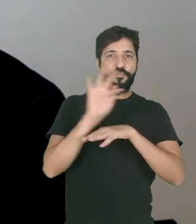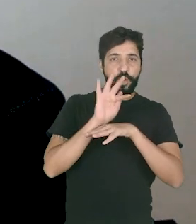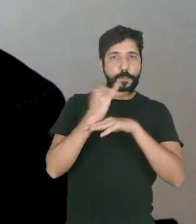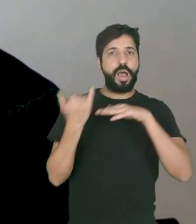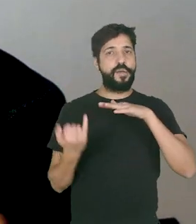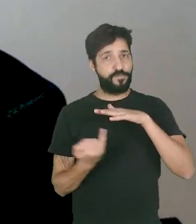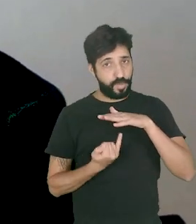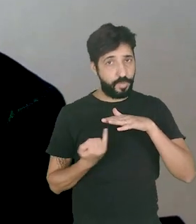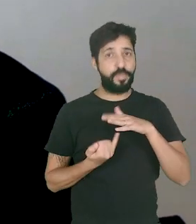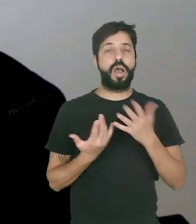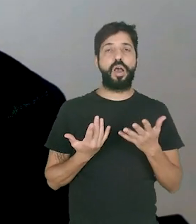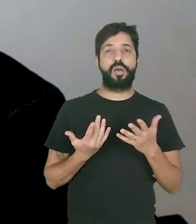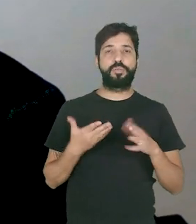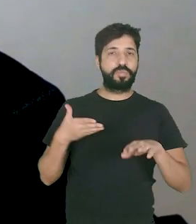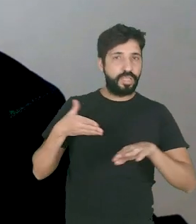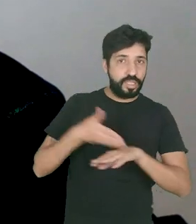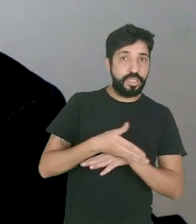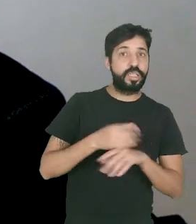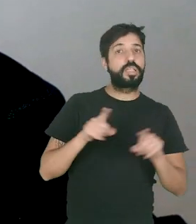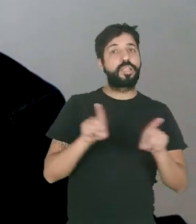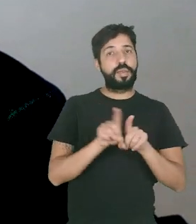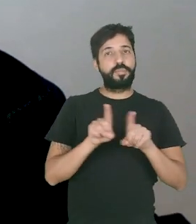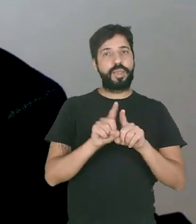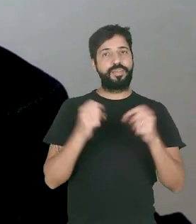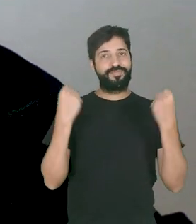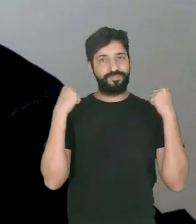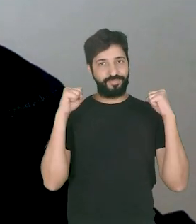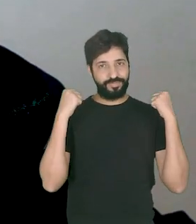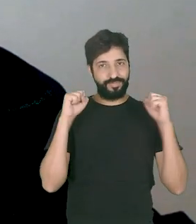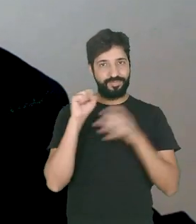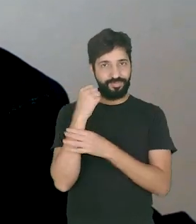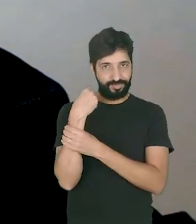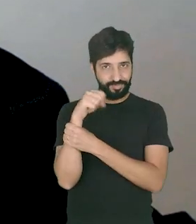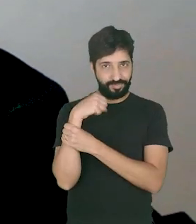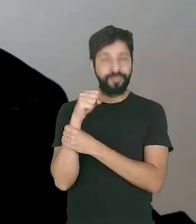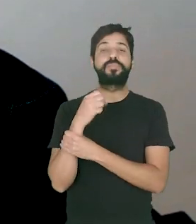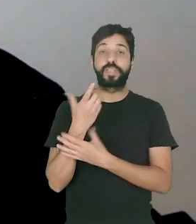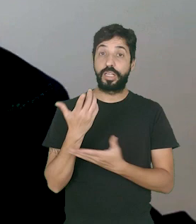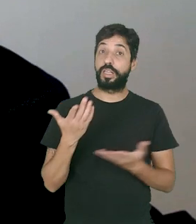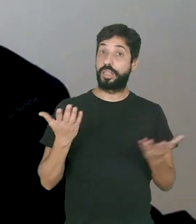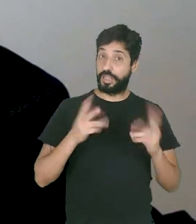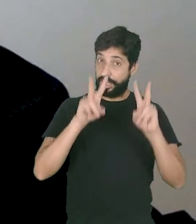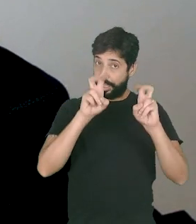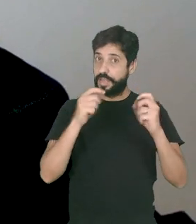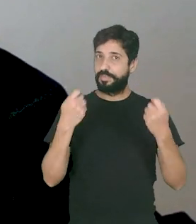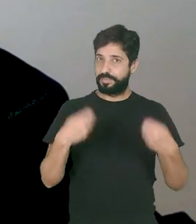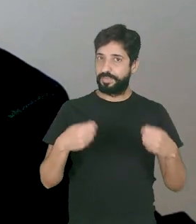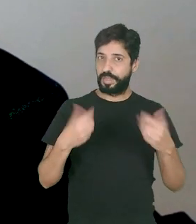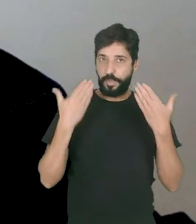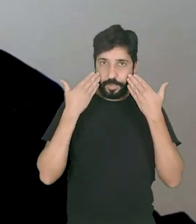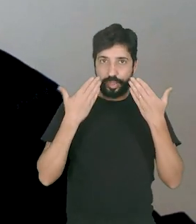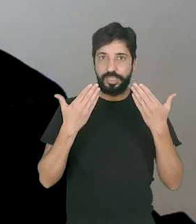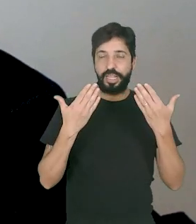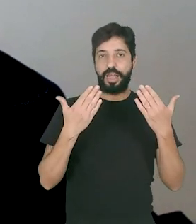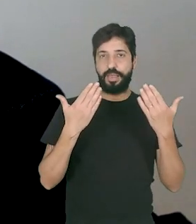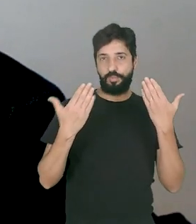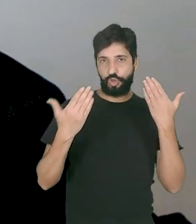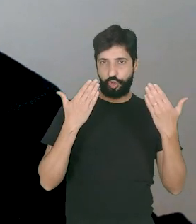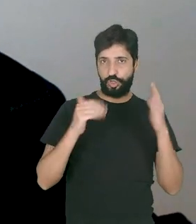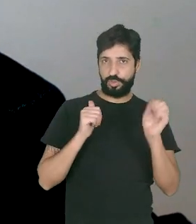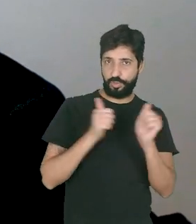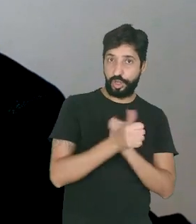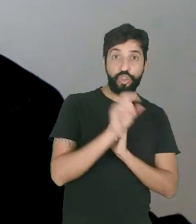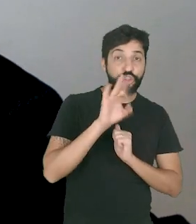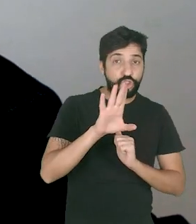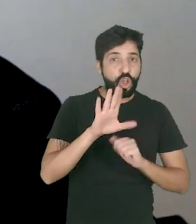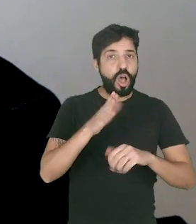formal, intervenções em situação de reabilitação. Sobre esse tema, é relevante acrescentar que a psicologia do esporte compreende não apenas as